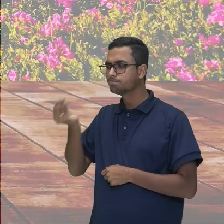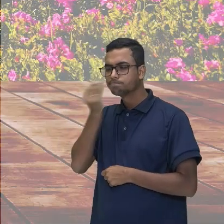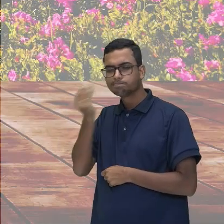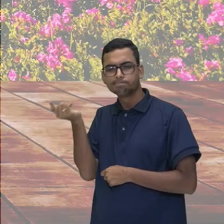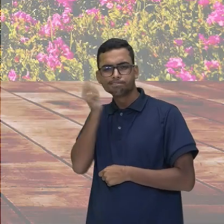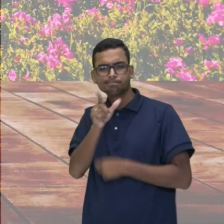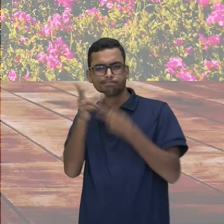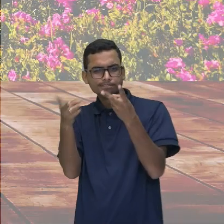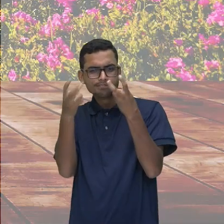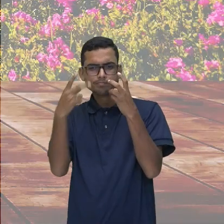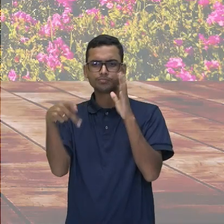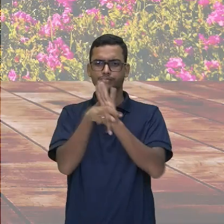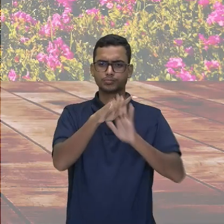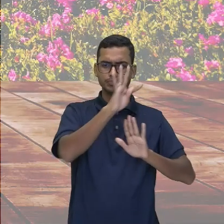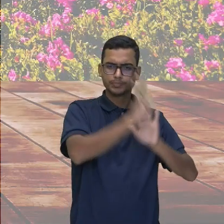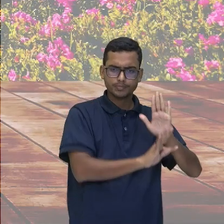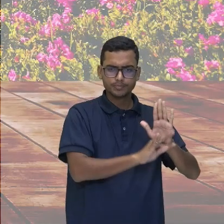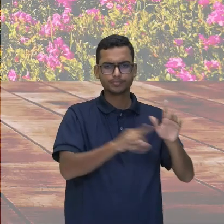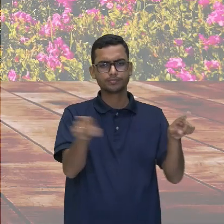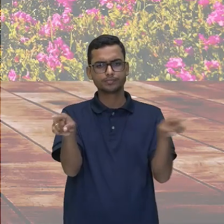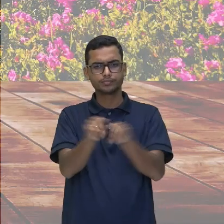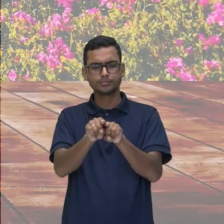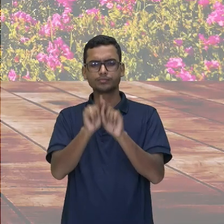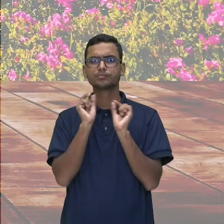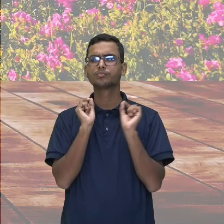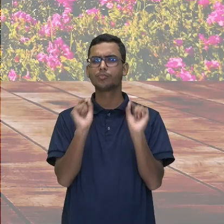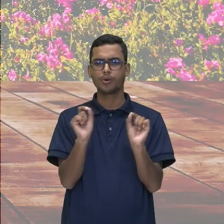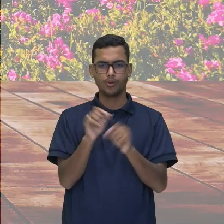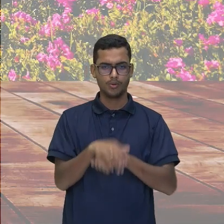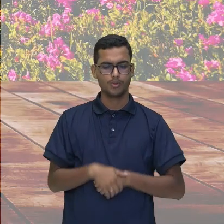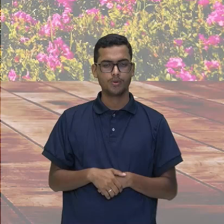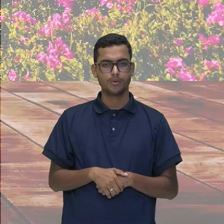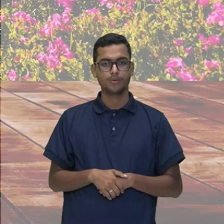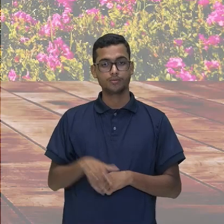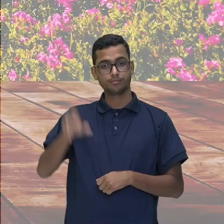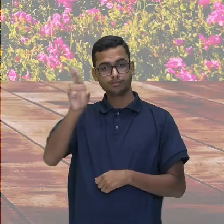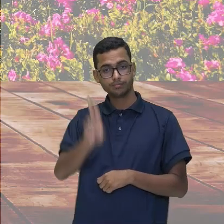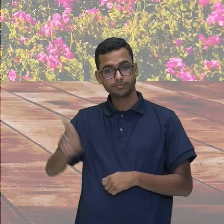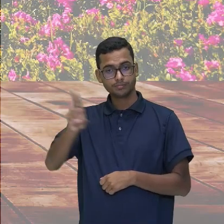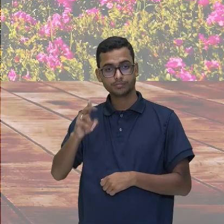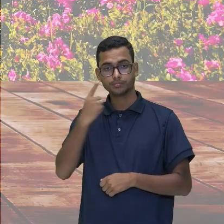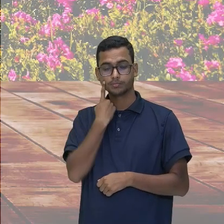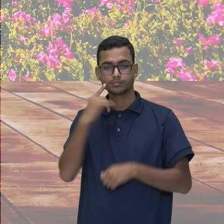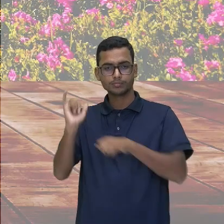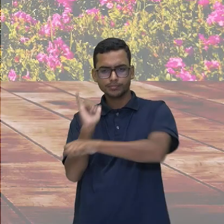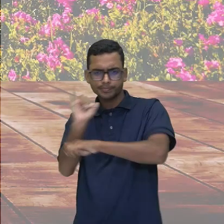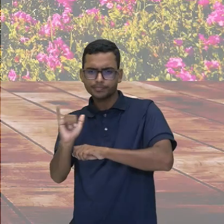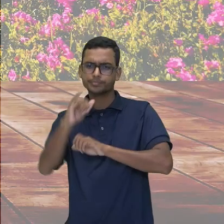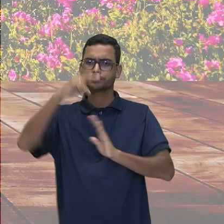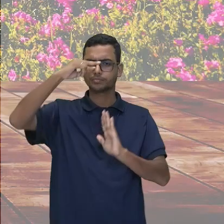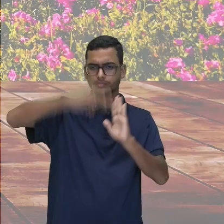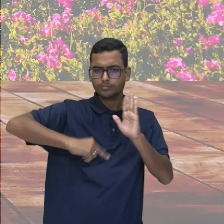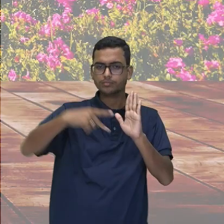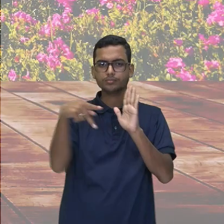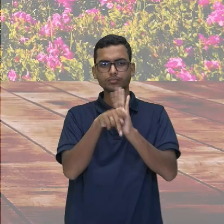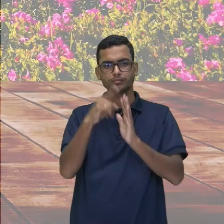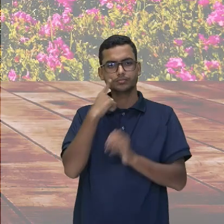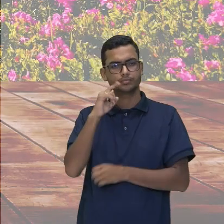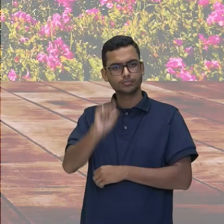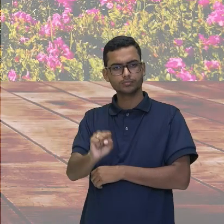observa em um texto. Para quê? Para utilizar a estratégia de leitura skimming. Para